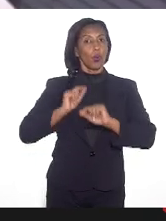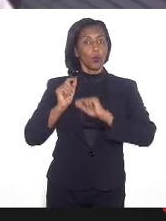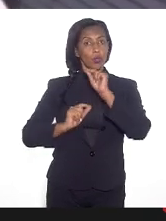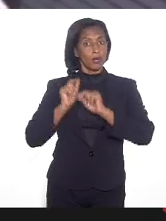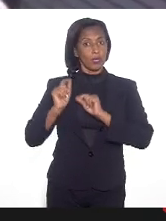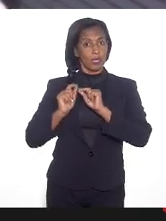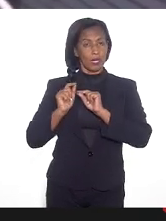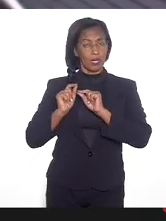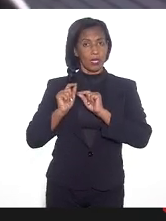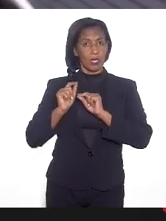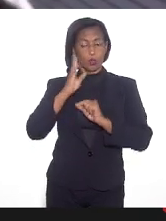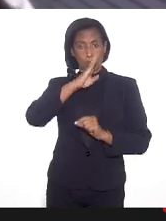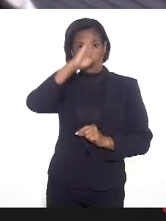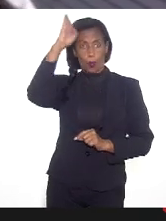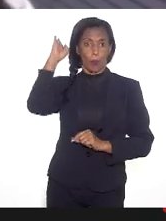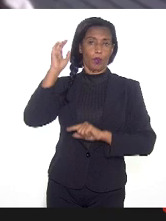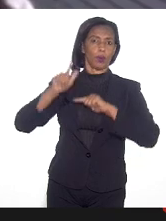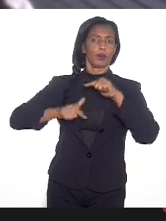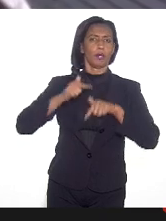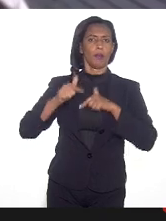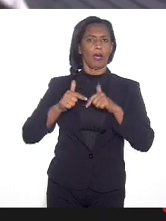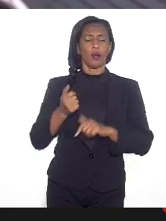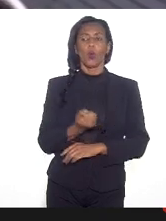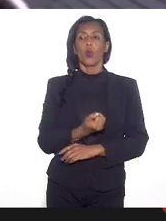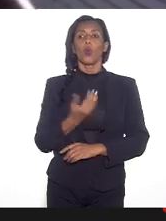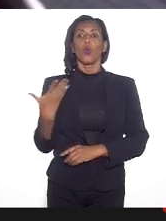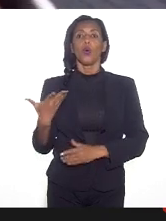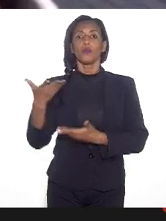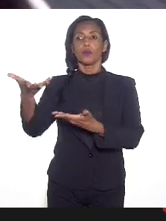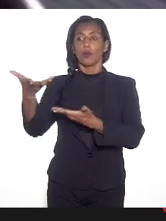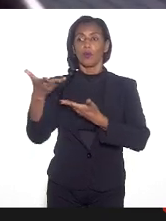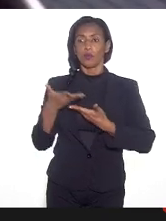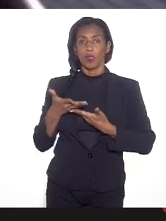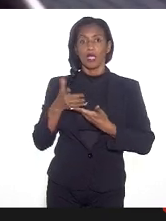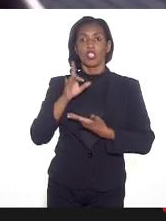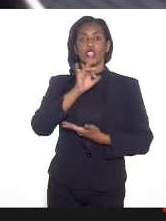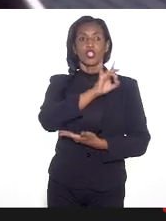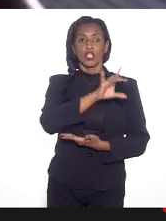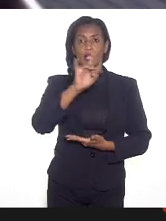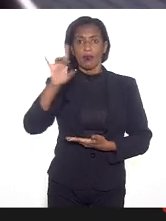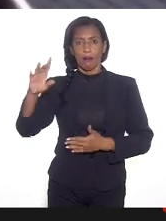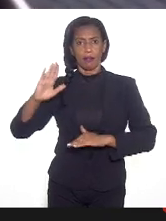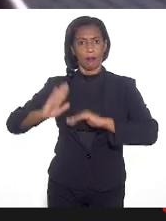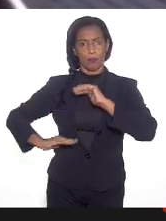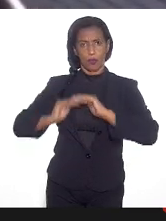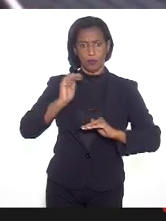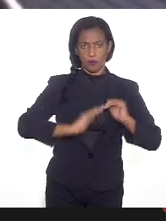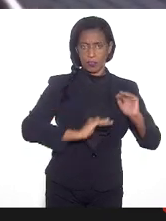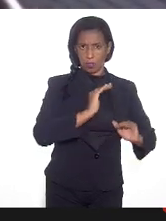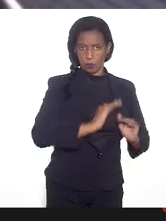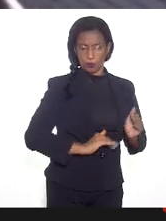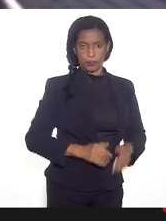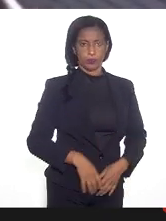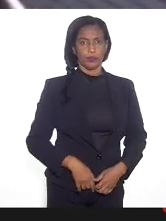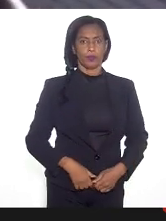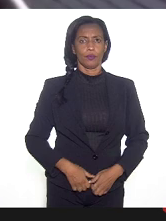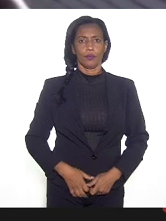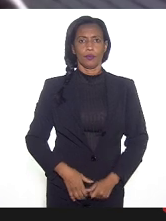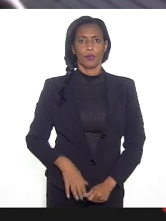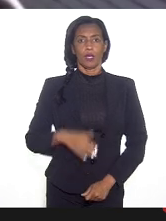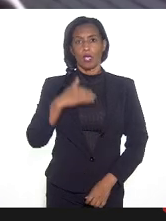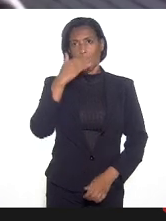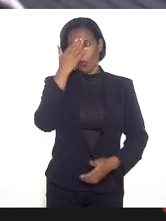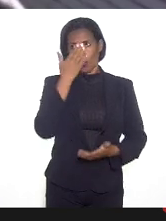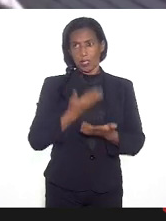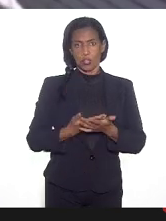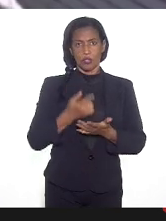trabalha? Quantos serão convocados de cada especialidade? Tá? Eu acredito que agora, na próxima